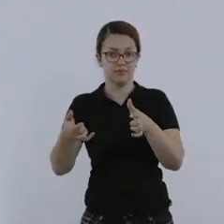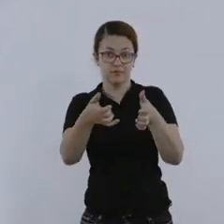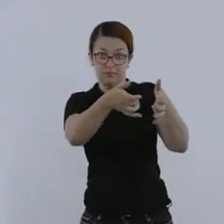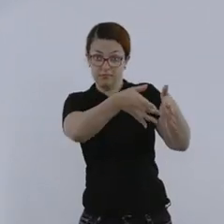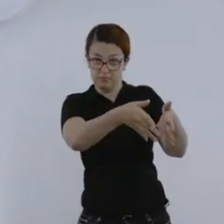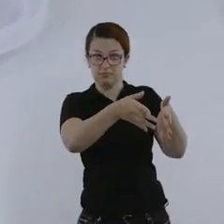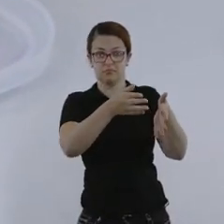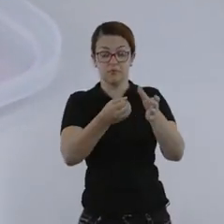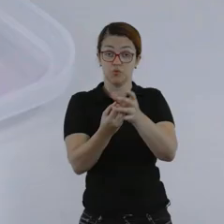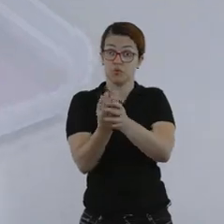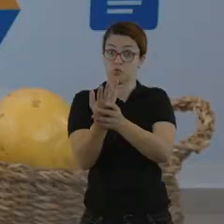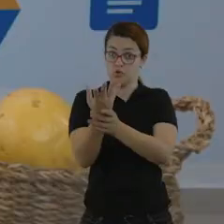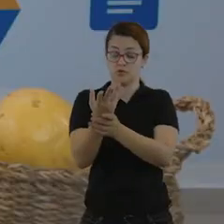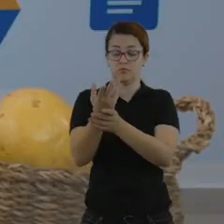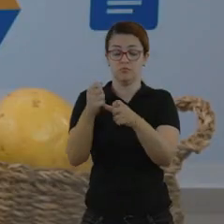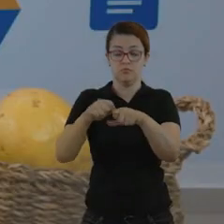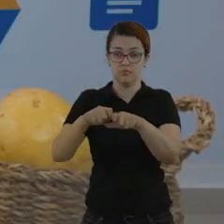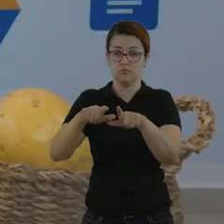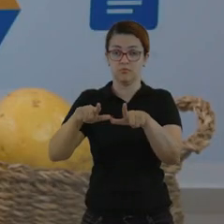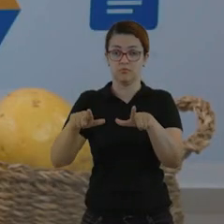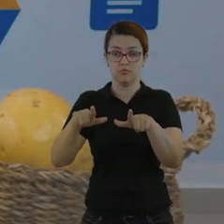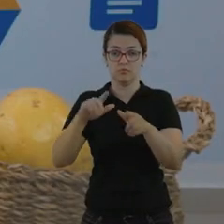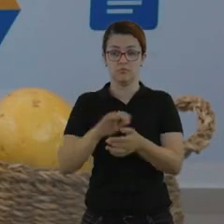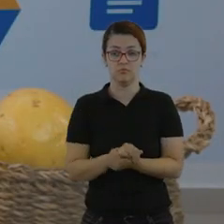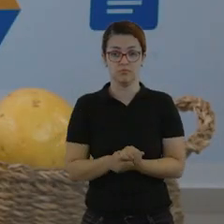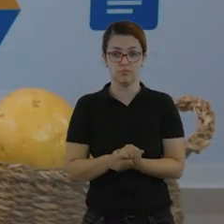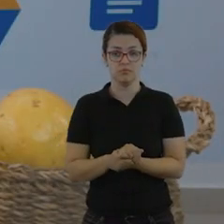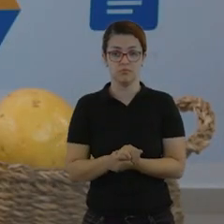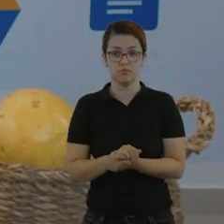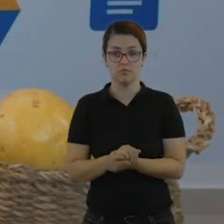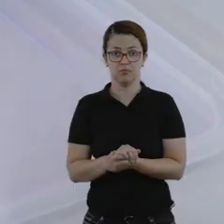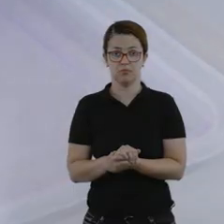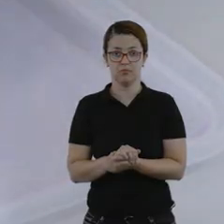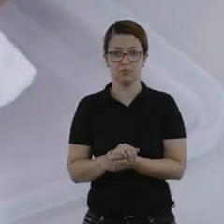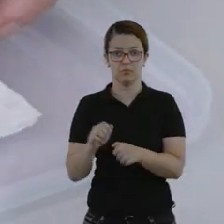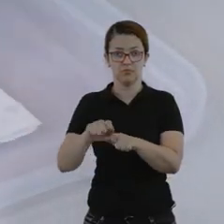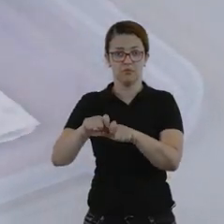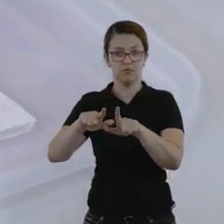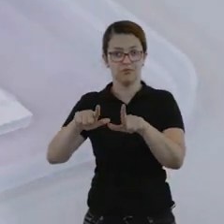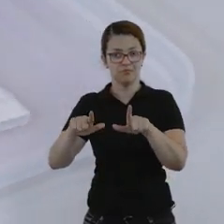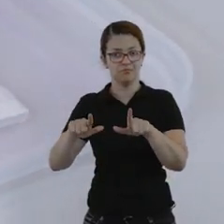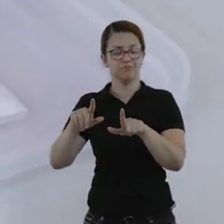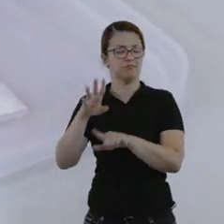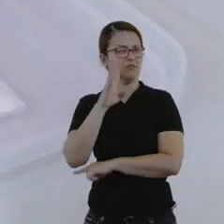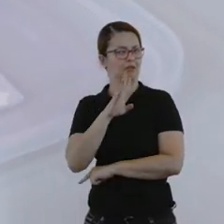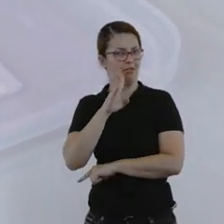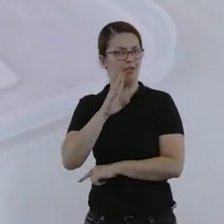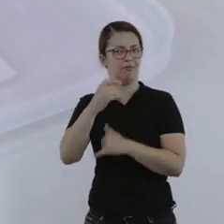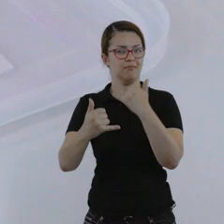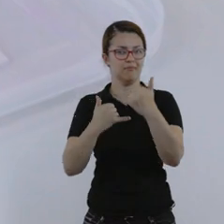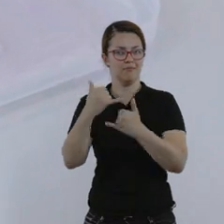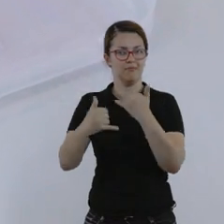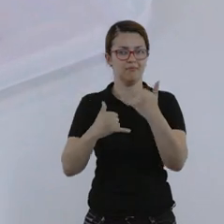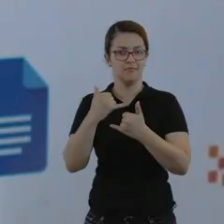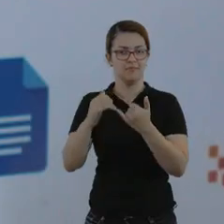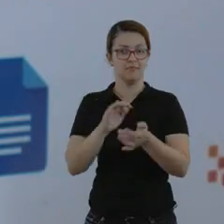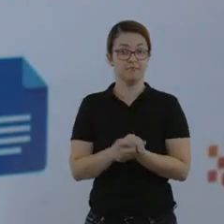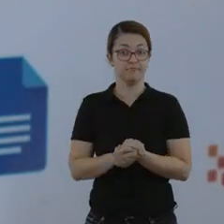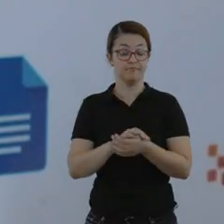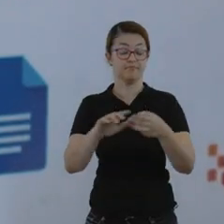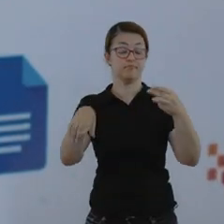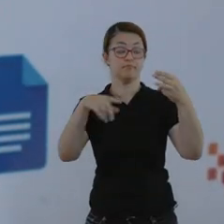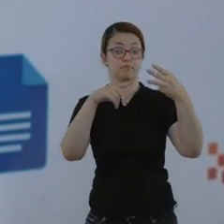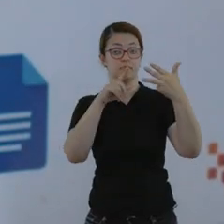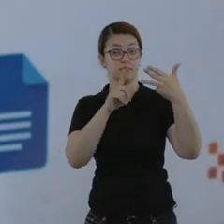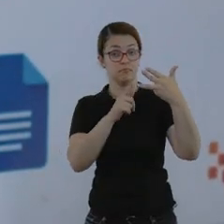próprio desenho surgindo nessa mágica depois. E não vai sobrar papel toalha em casa. Vocês vão se divertir muito com isso. E